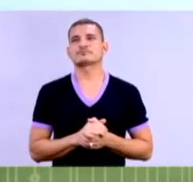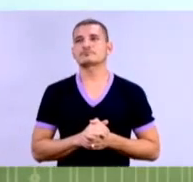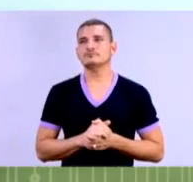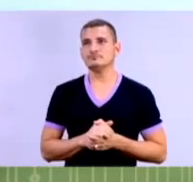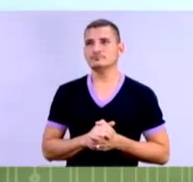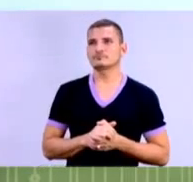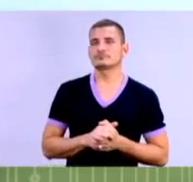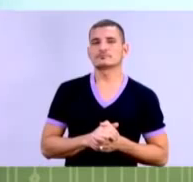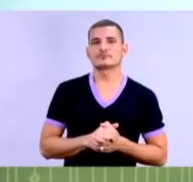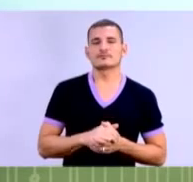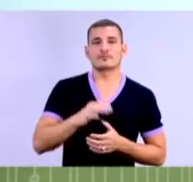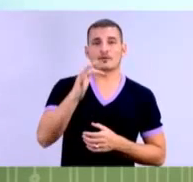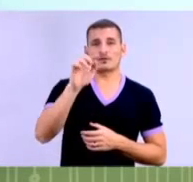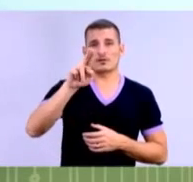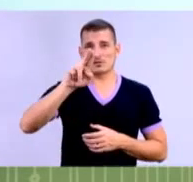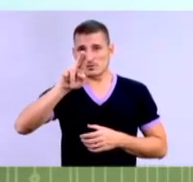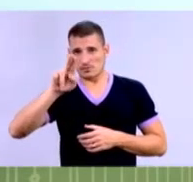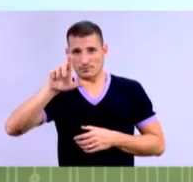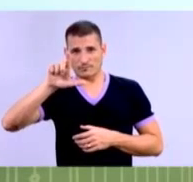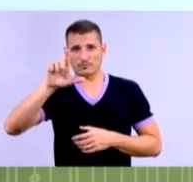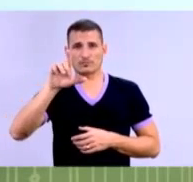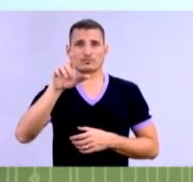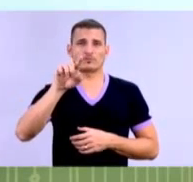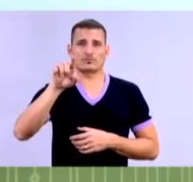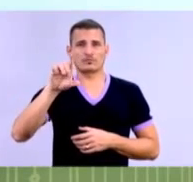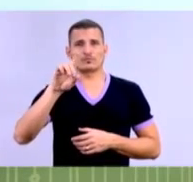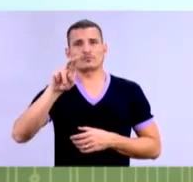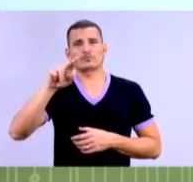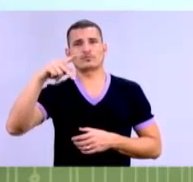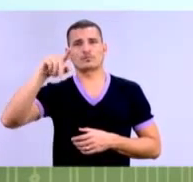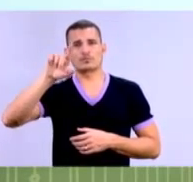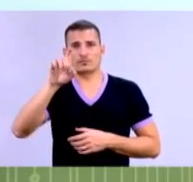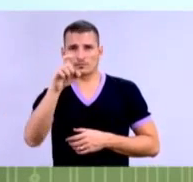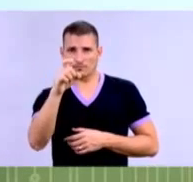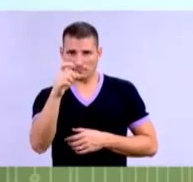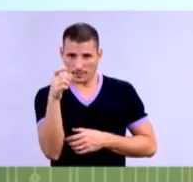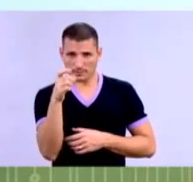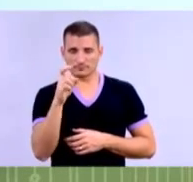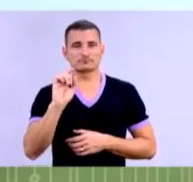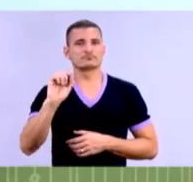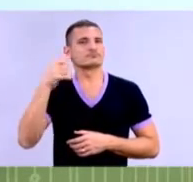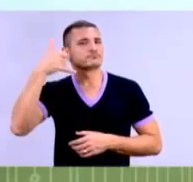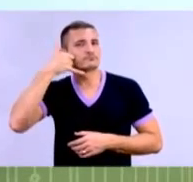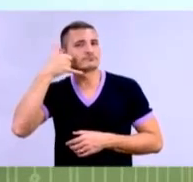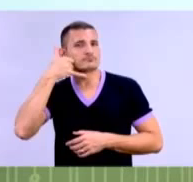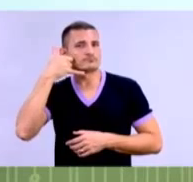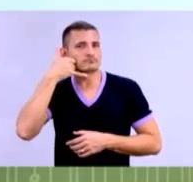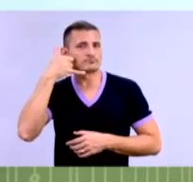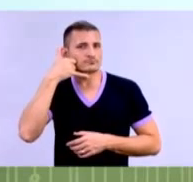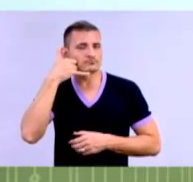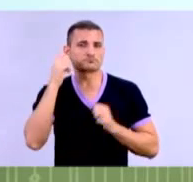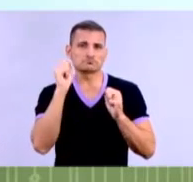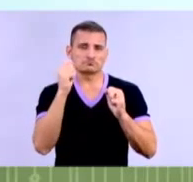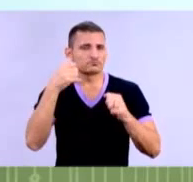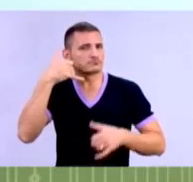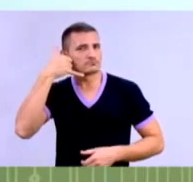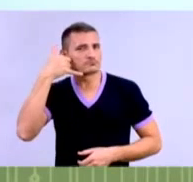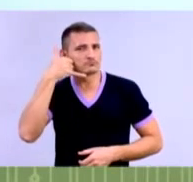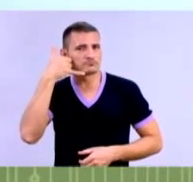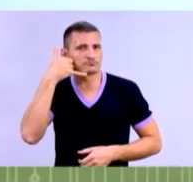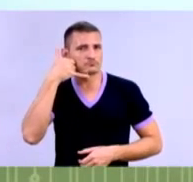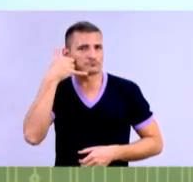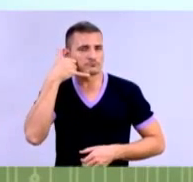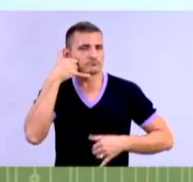chamado de full duplex. Vamos pensar no telefone hoje, né? Que os dois podem falar ao mesmo tempo. É claro que pode ter dificuldade de entender. Daí que